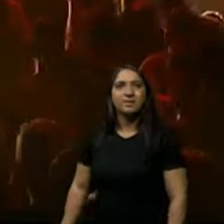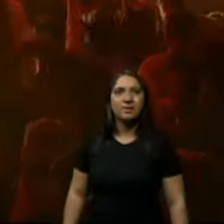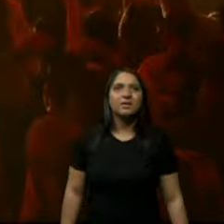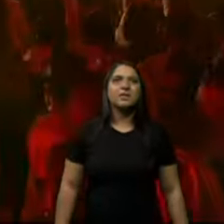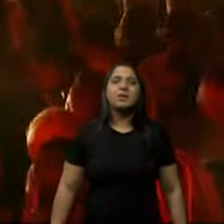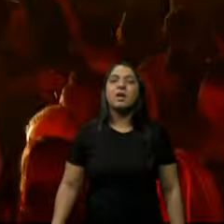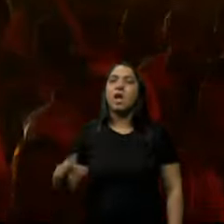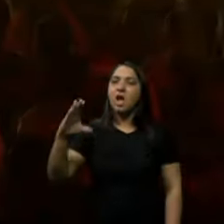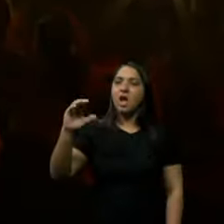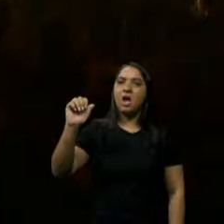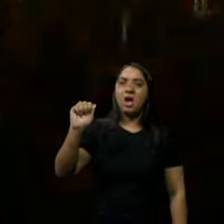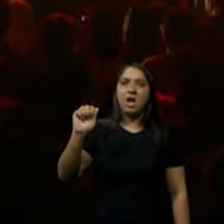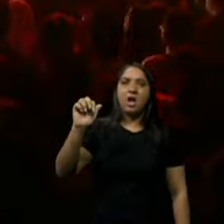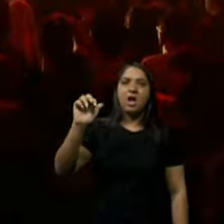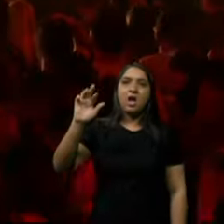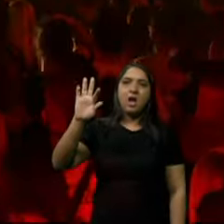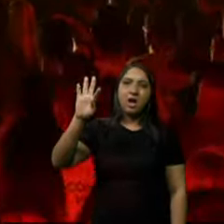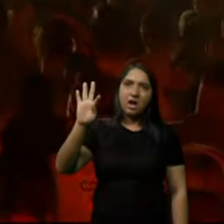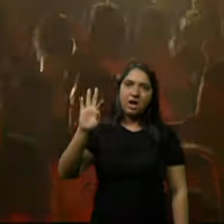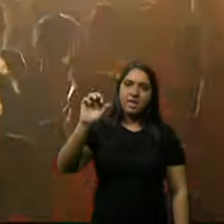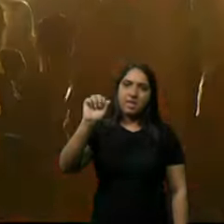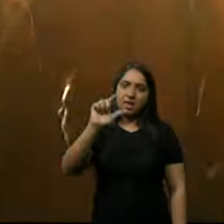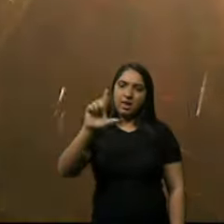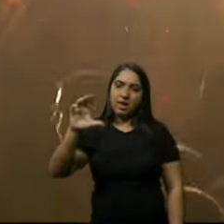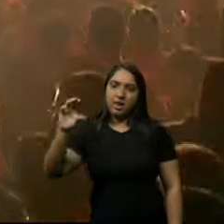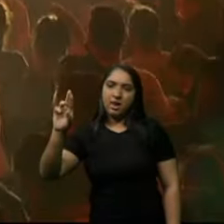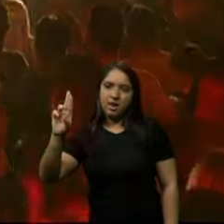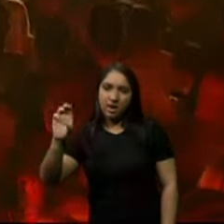que significa ministrador ação